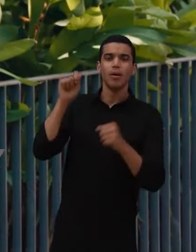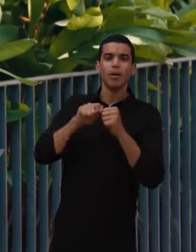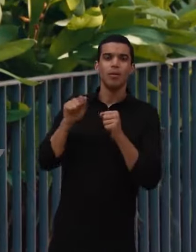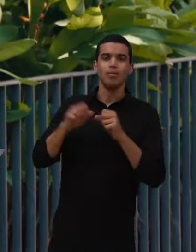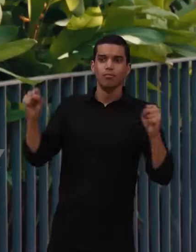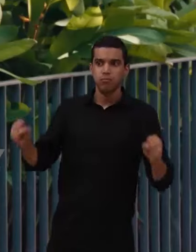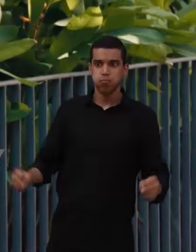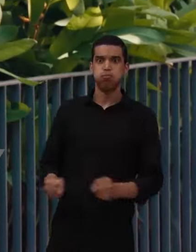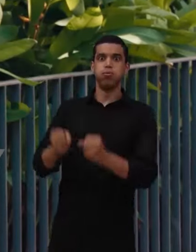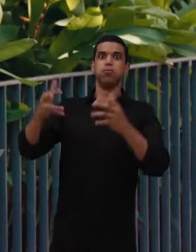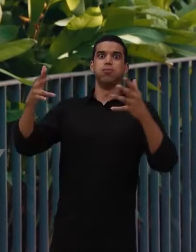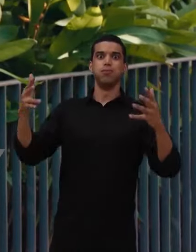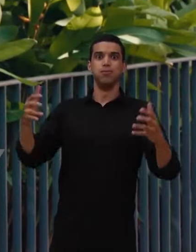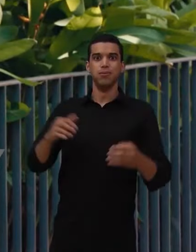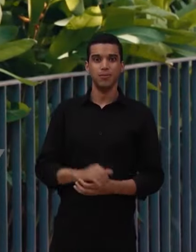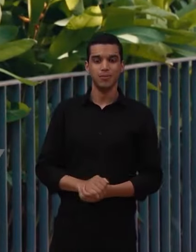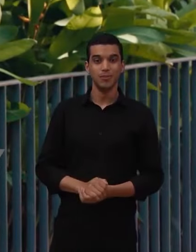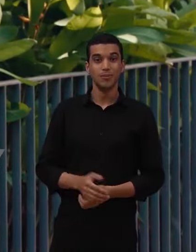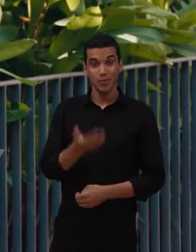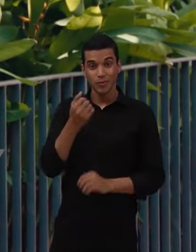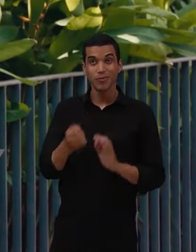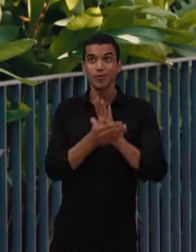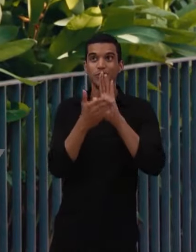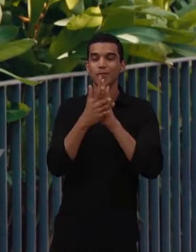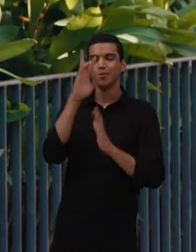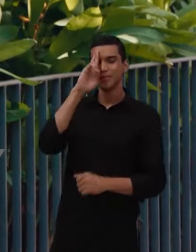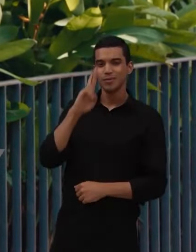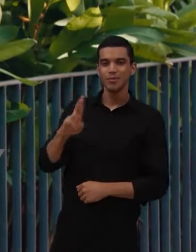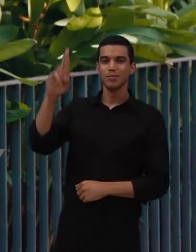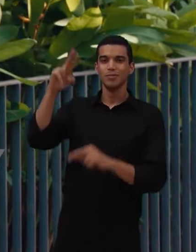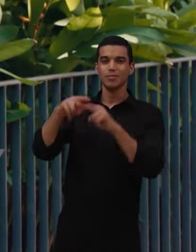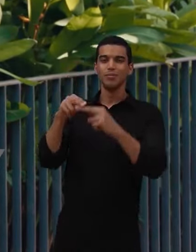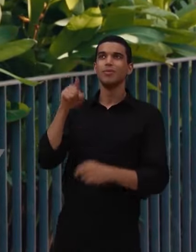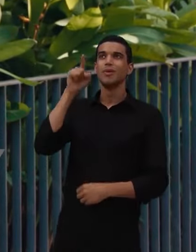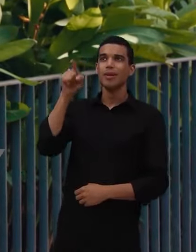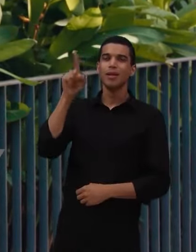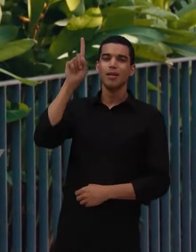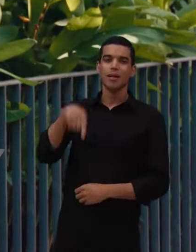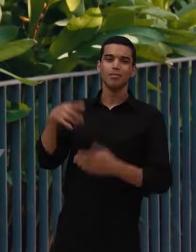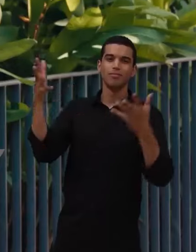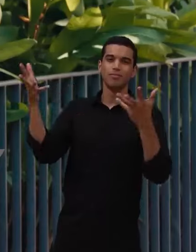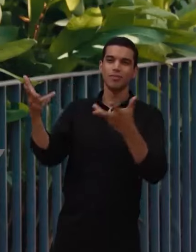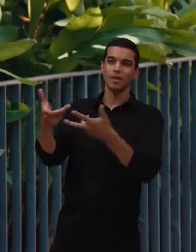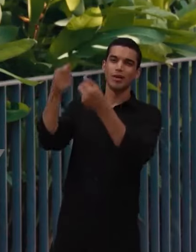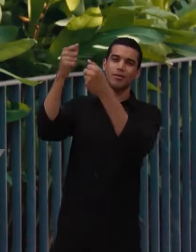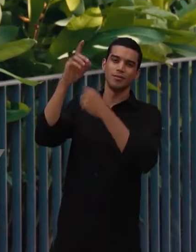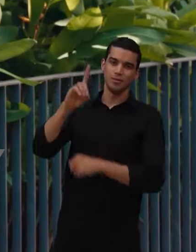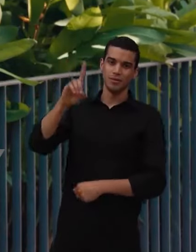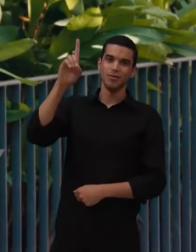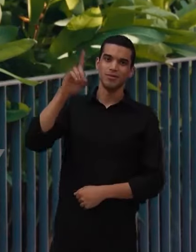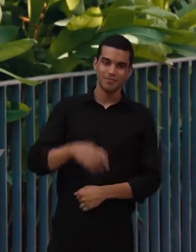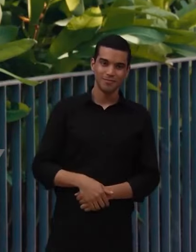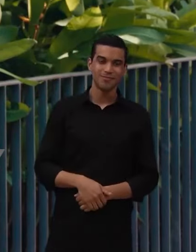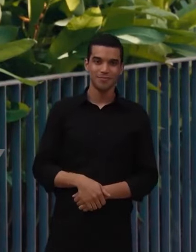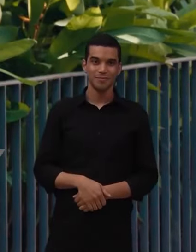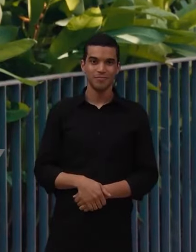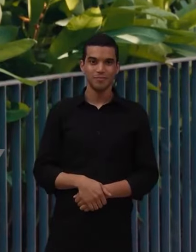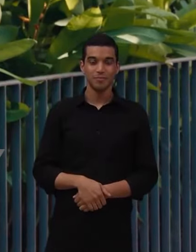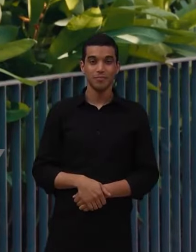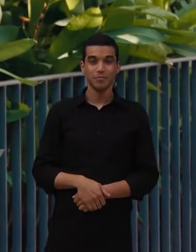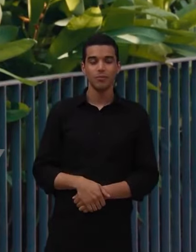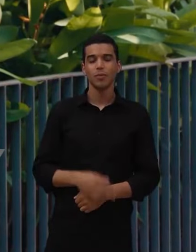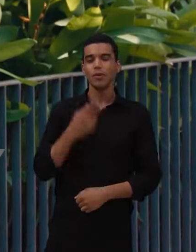atos poderosos, louvai-o conforme a excelência da sua grandeza.